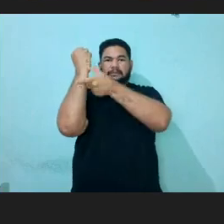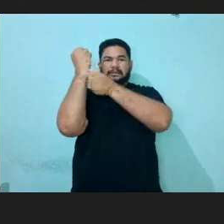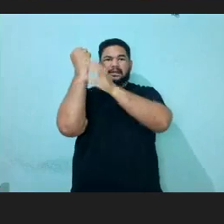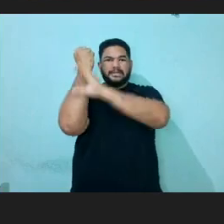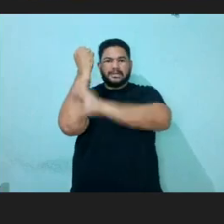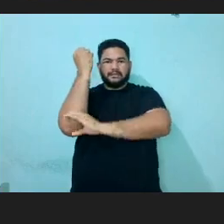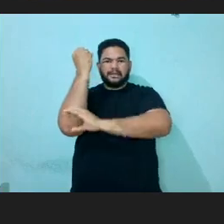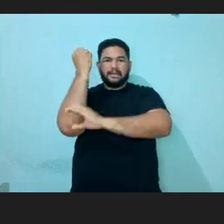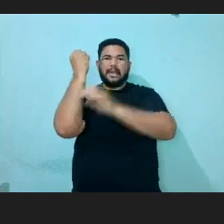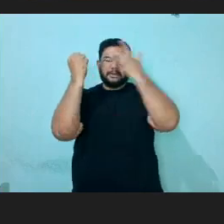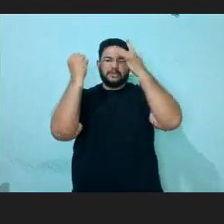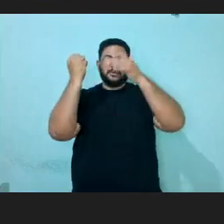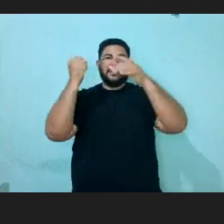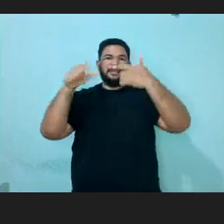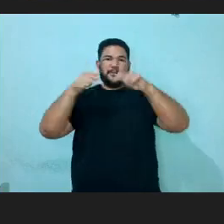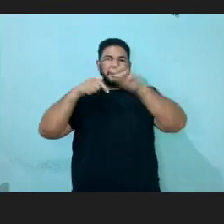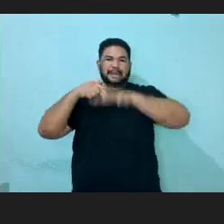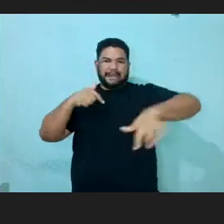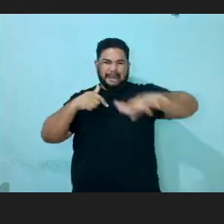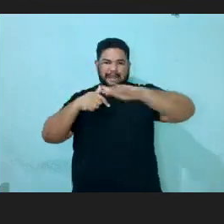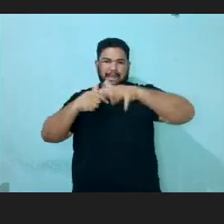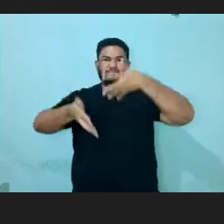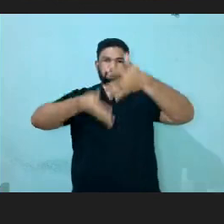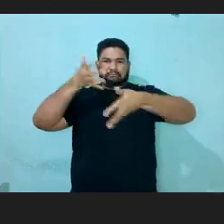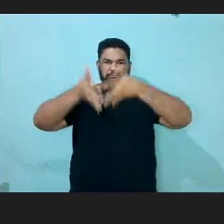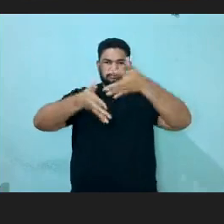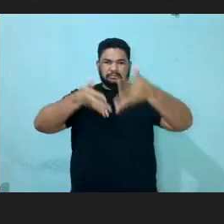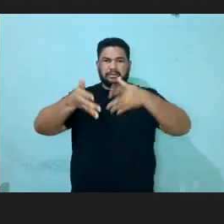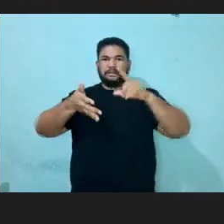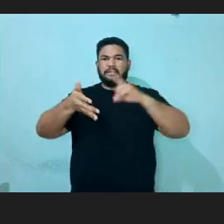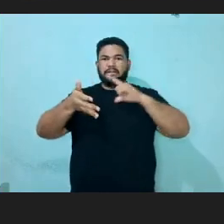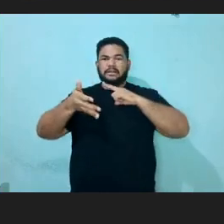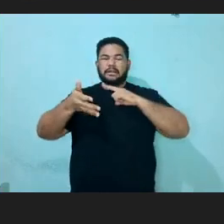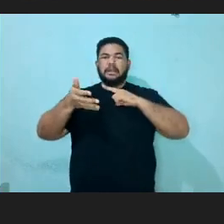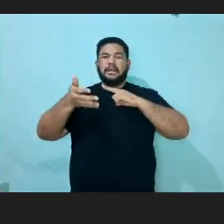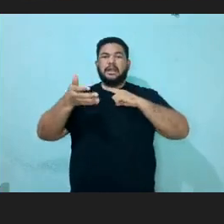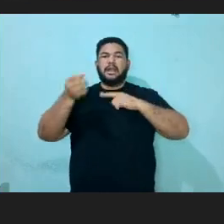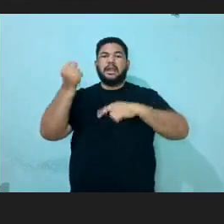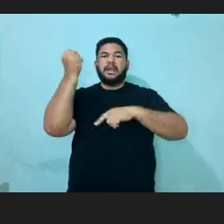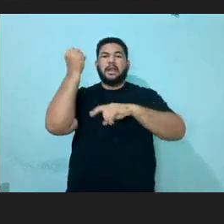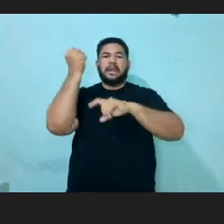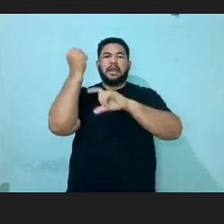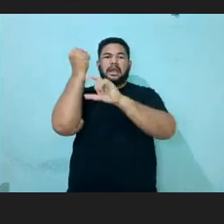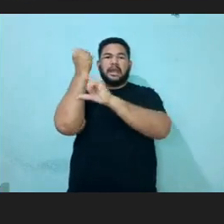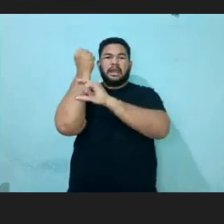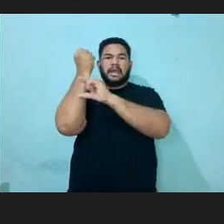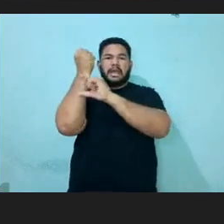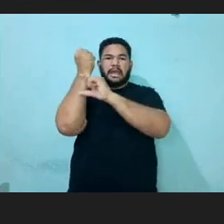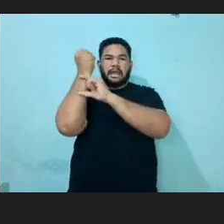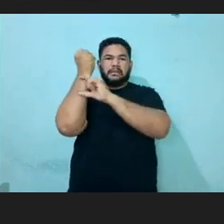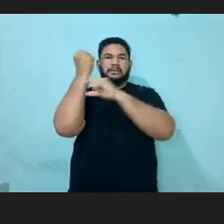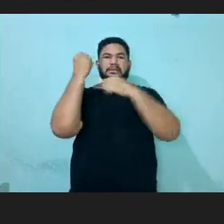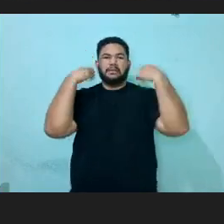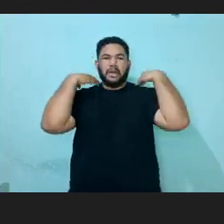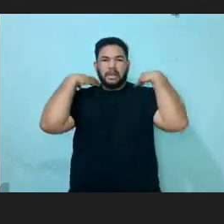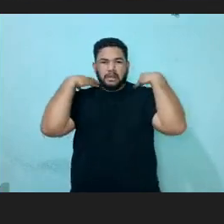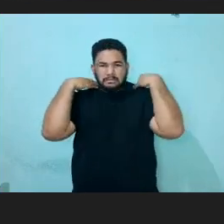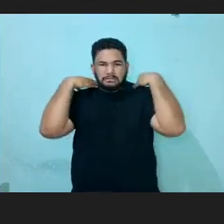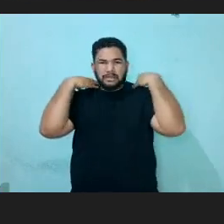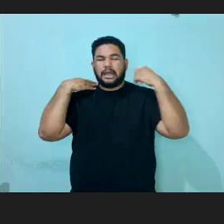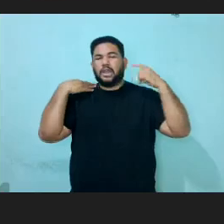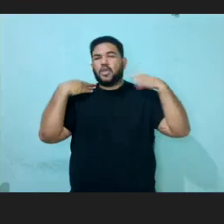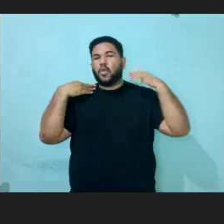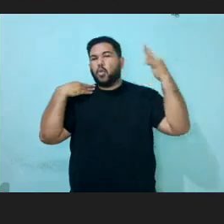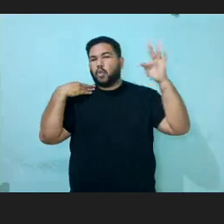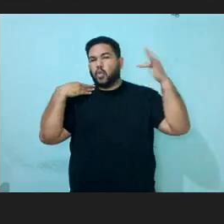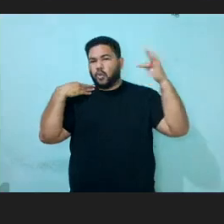de sinais, os comprometimentos maiores são na coluna cervical, pela questão do tensionamento no